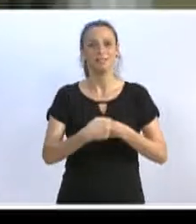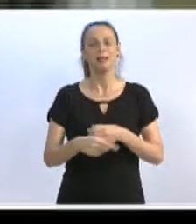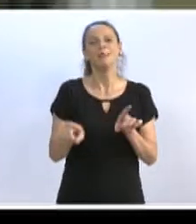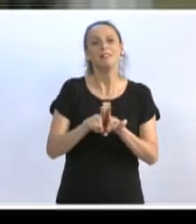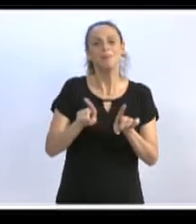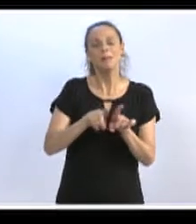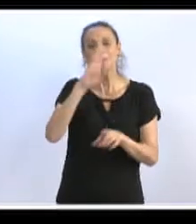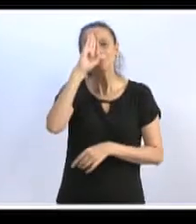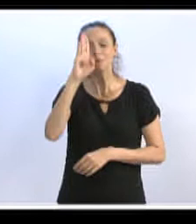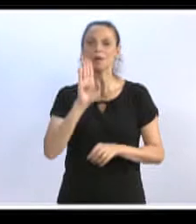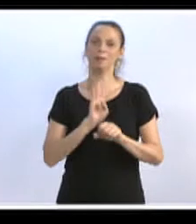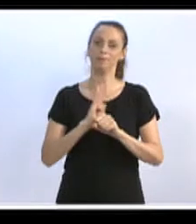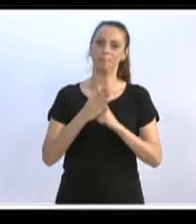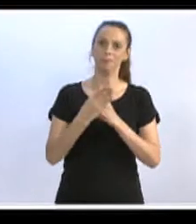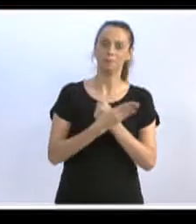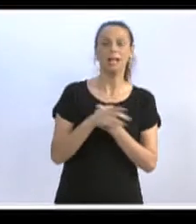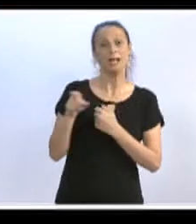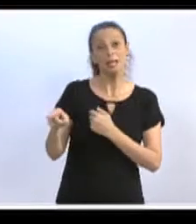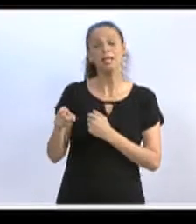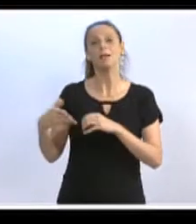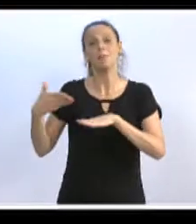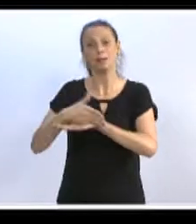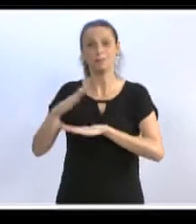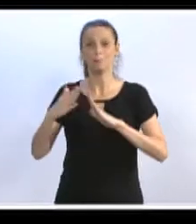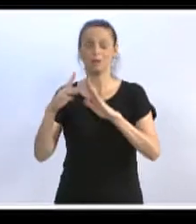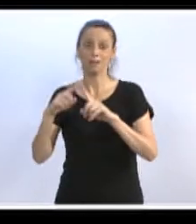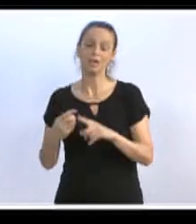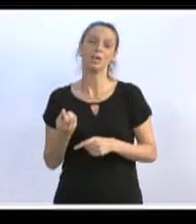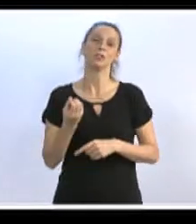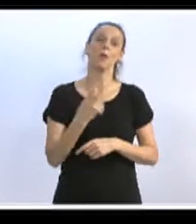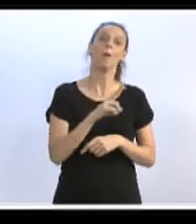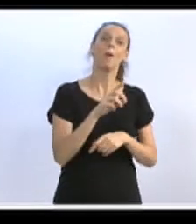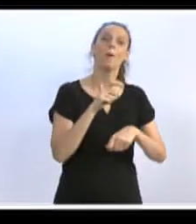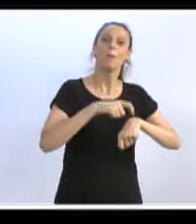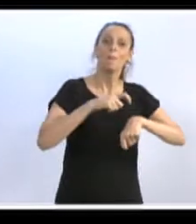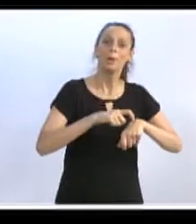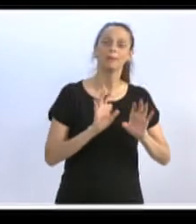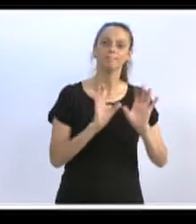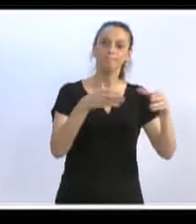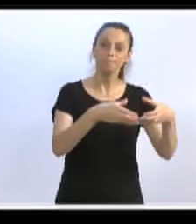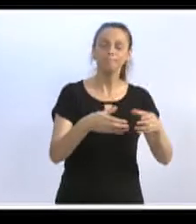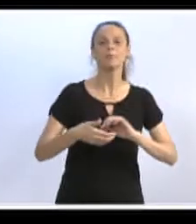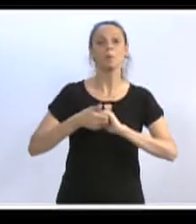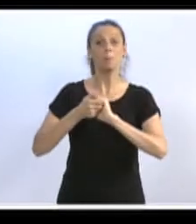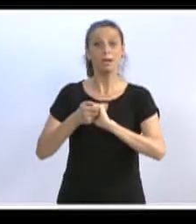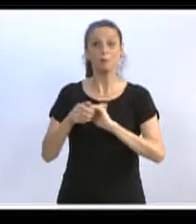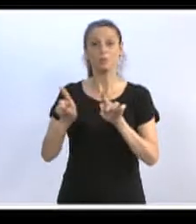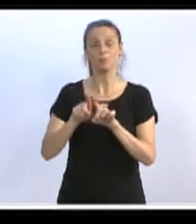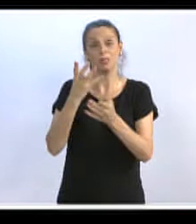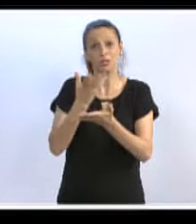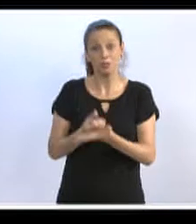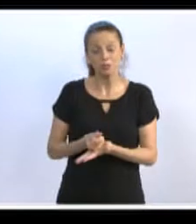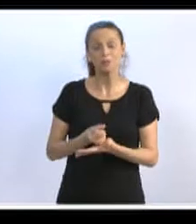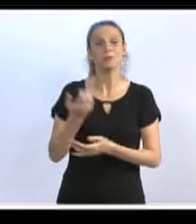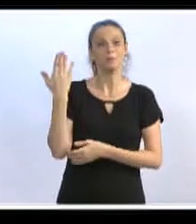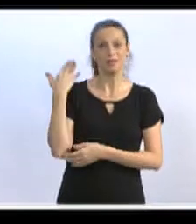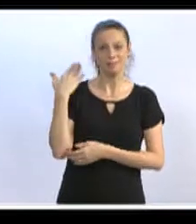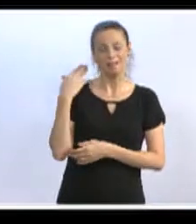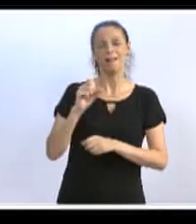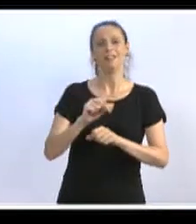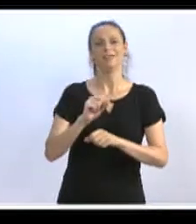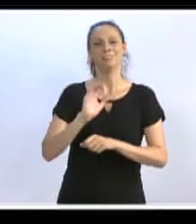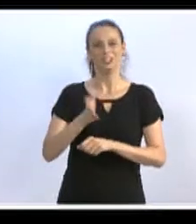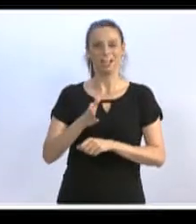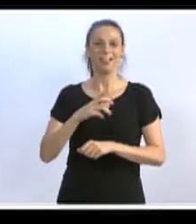fazendo seja através da igreja como ministro participam dos movimentos comunitários enfim parabéns aqui existe também na sessão ordinária desta casa